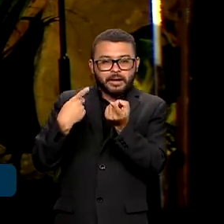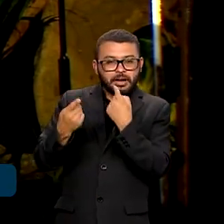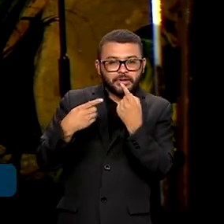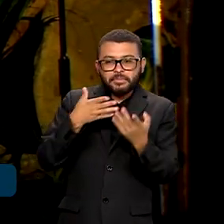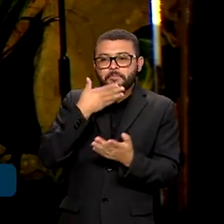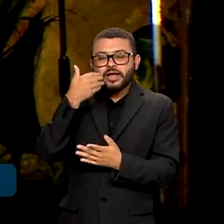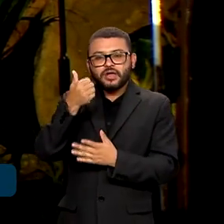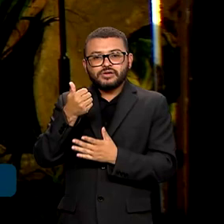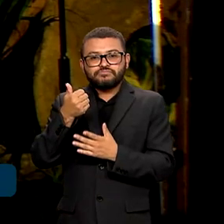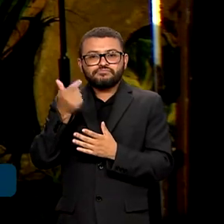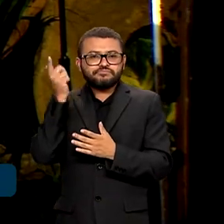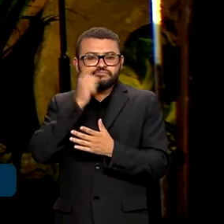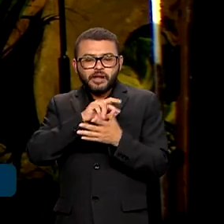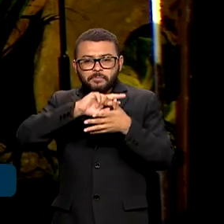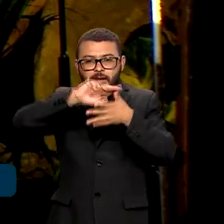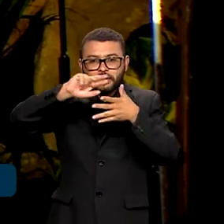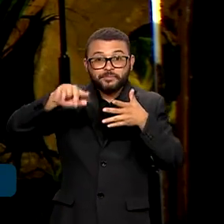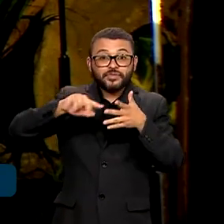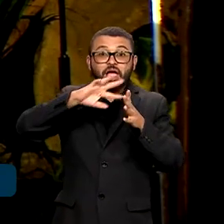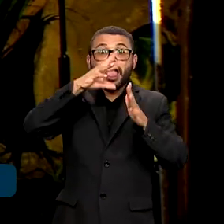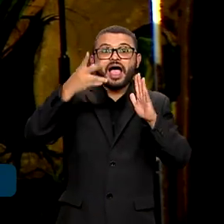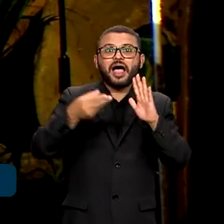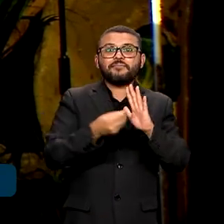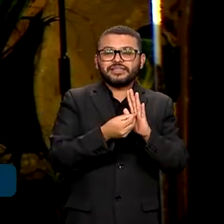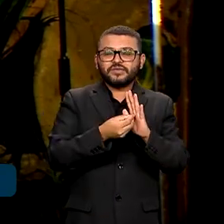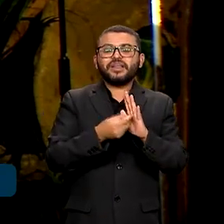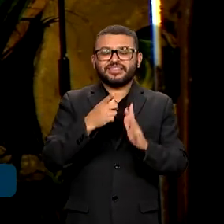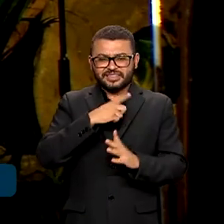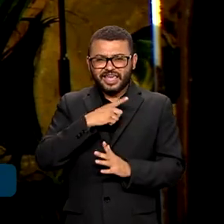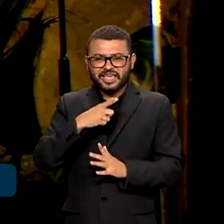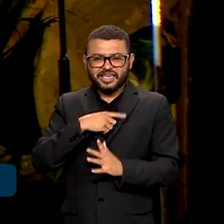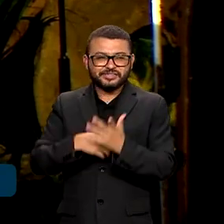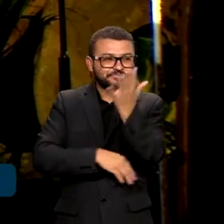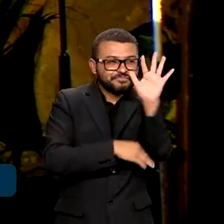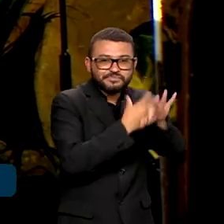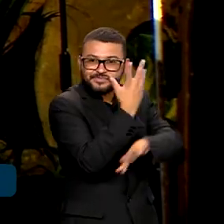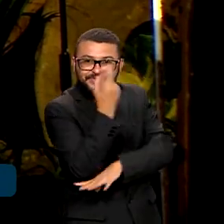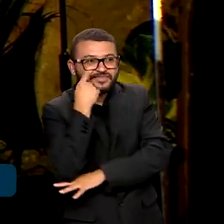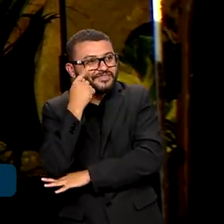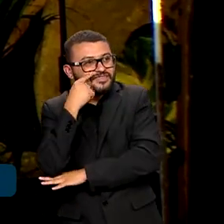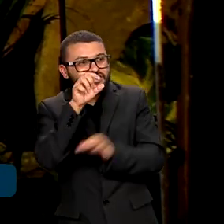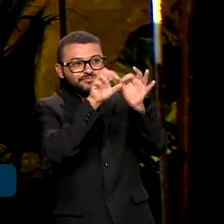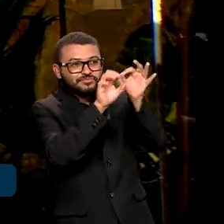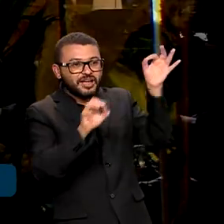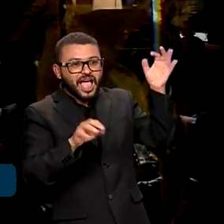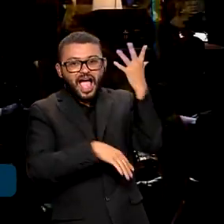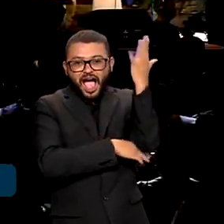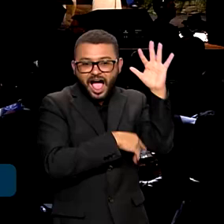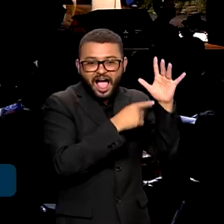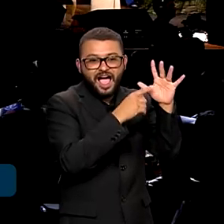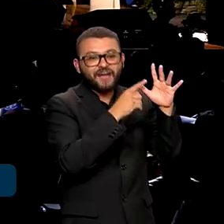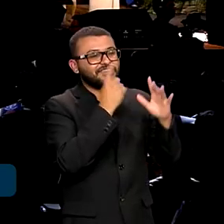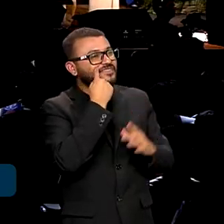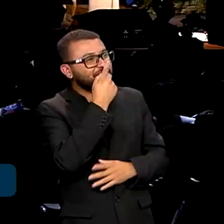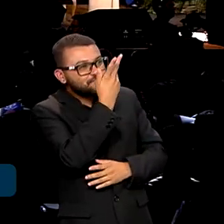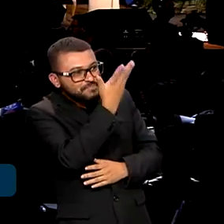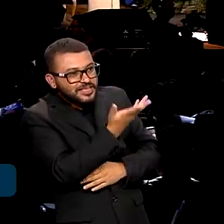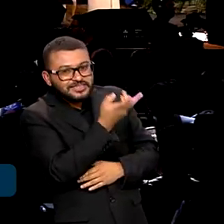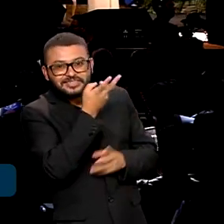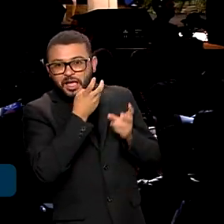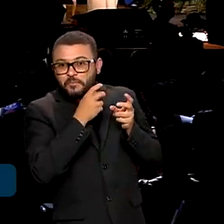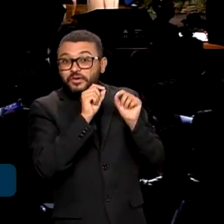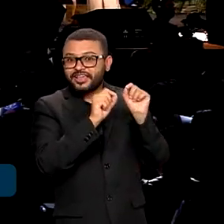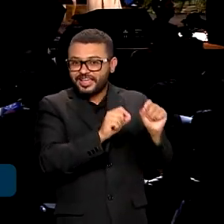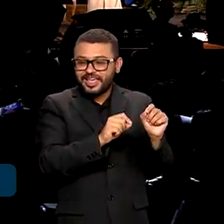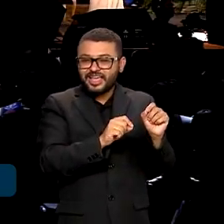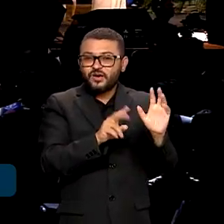E a Amazônia tem muitos cipós. Vocês estão vendo aquele cipó ali, todo enrugadinho?